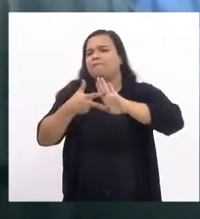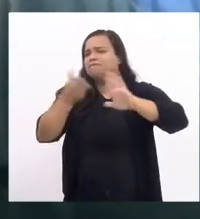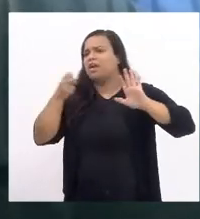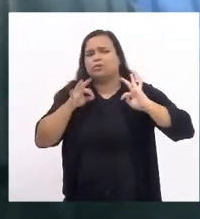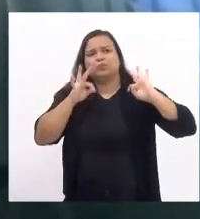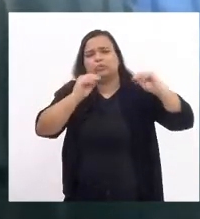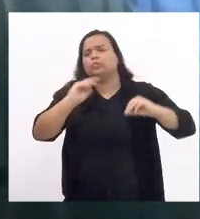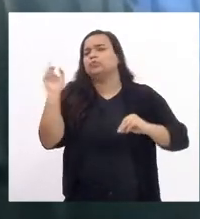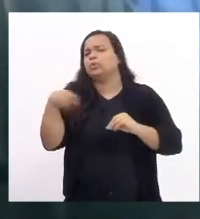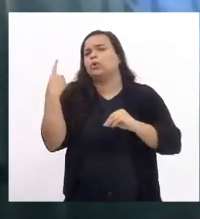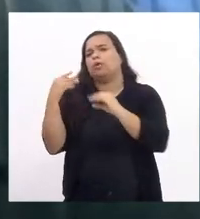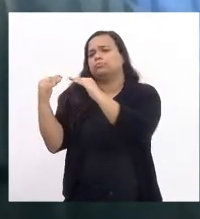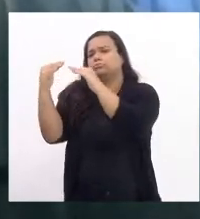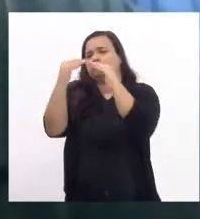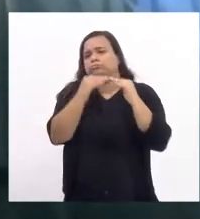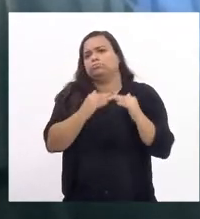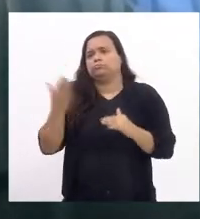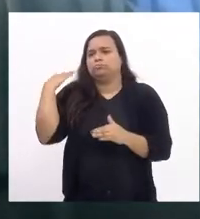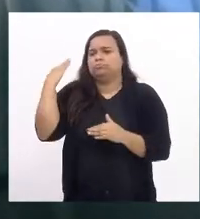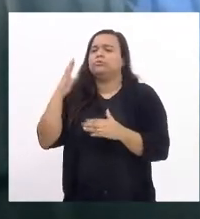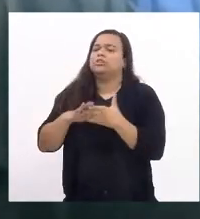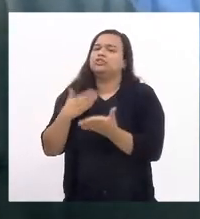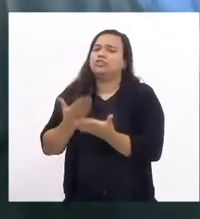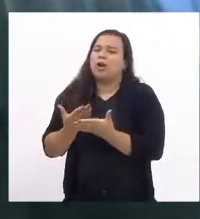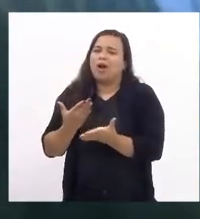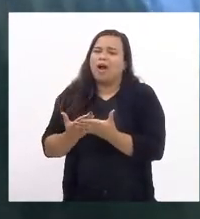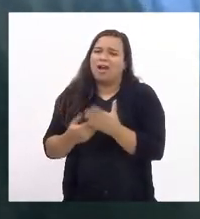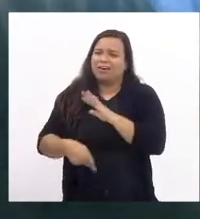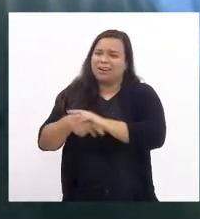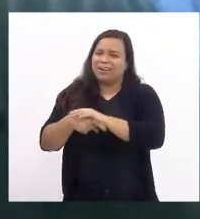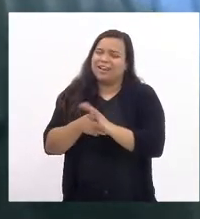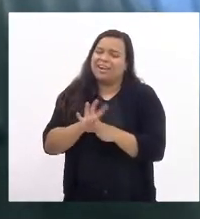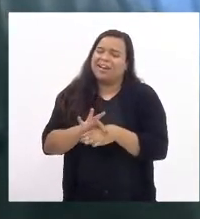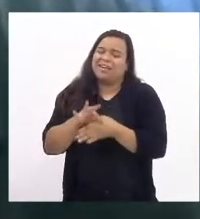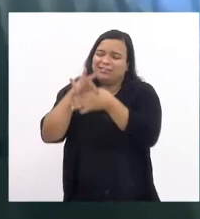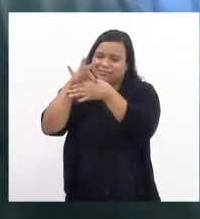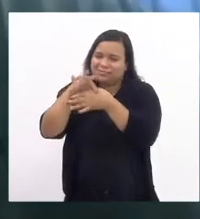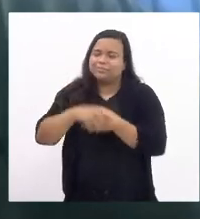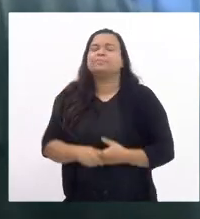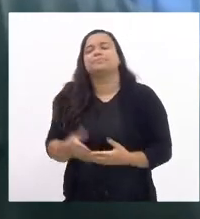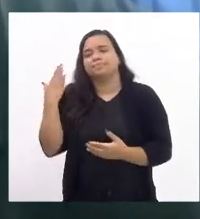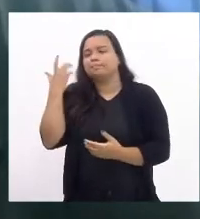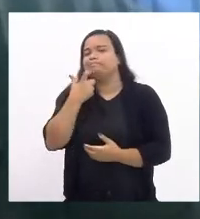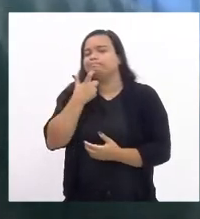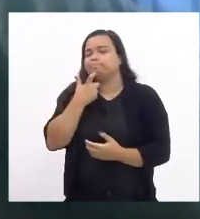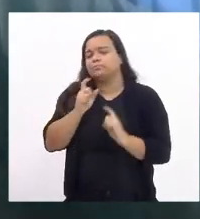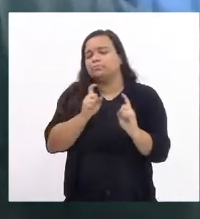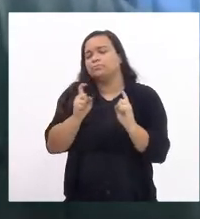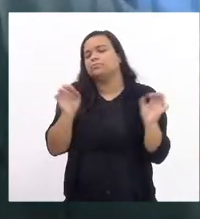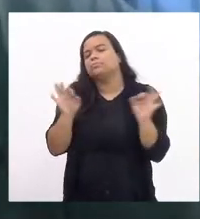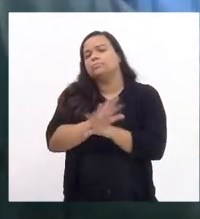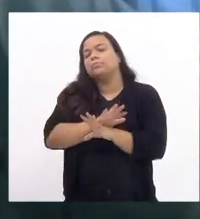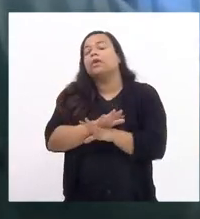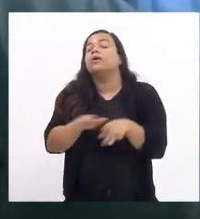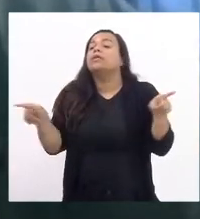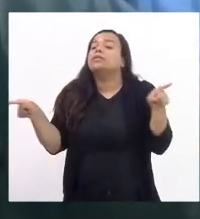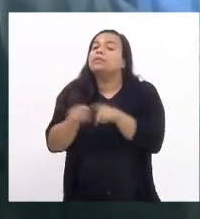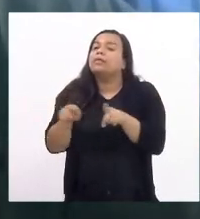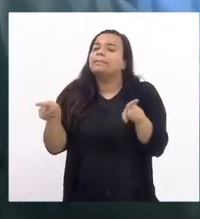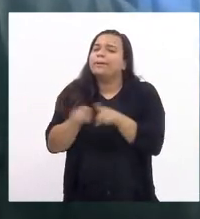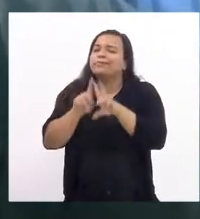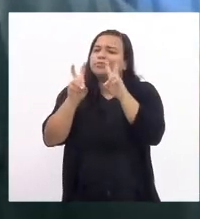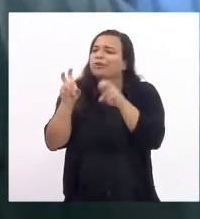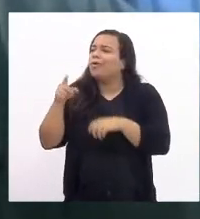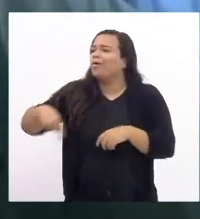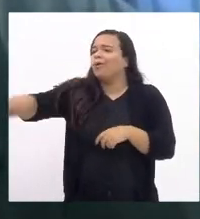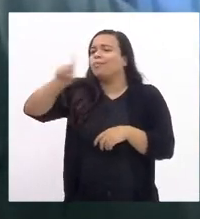acordamos há pouco no Colégio de Líderes. E também, na linha do que falaram